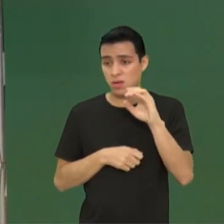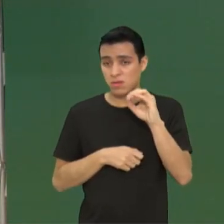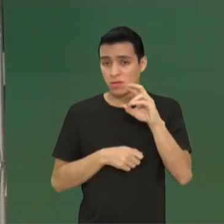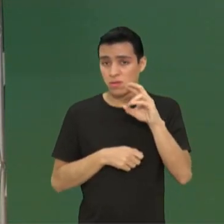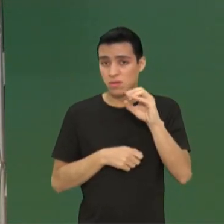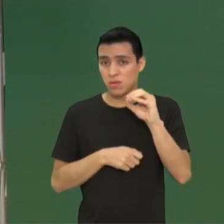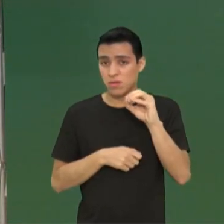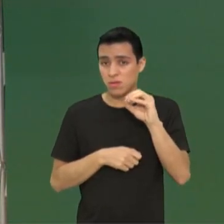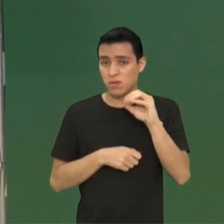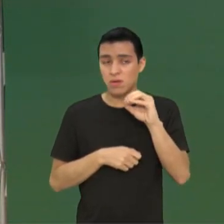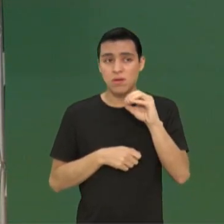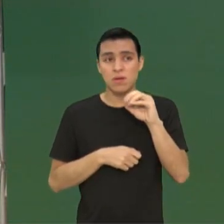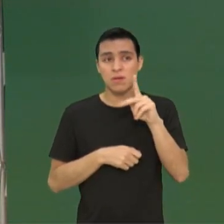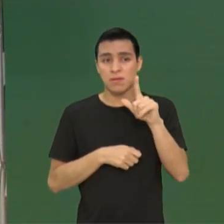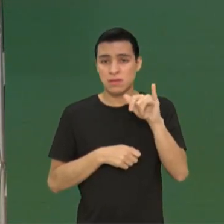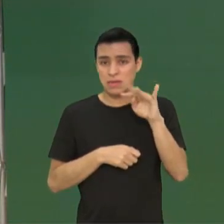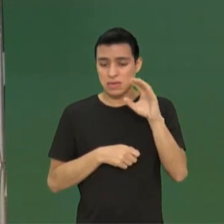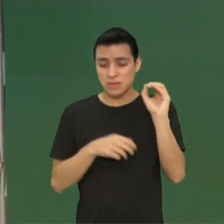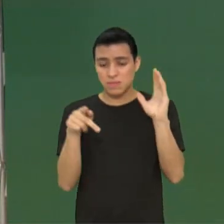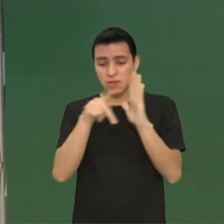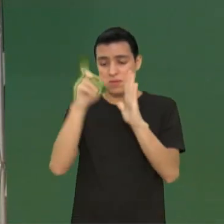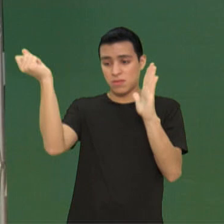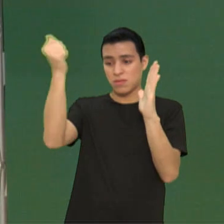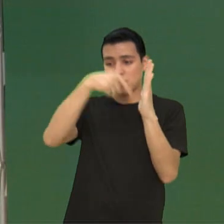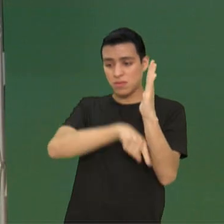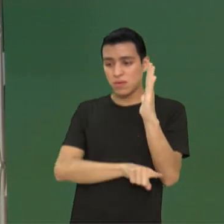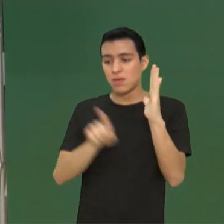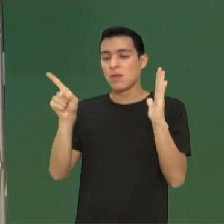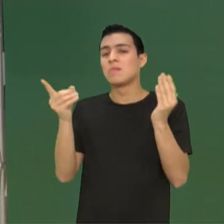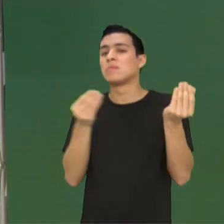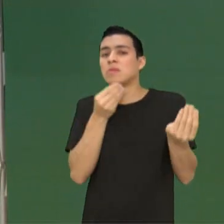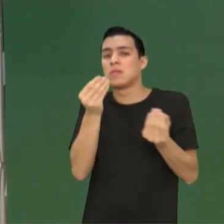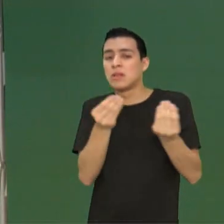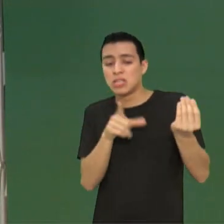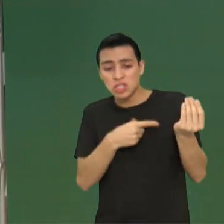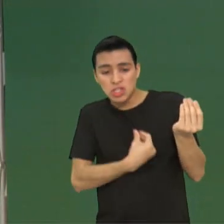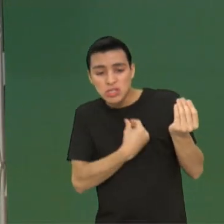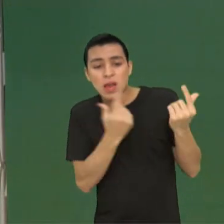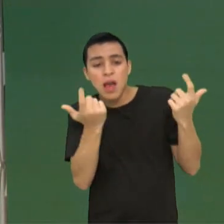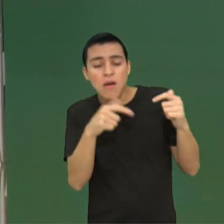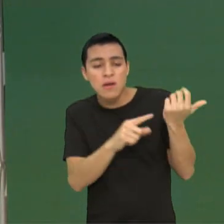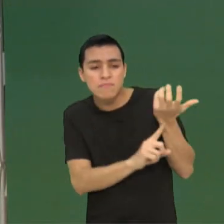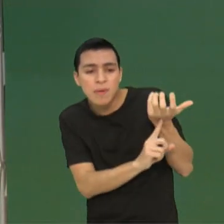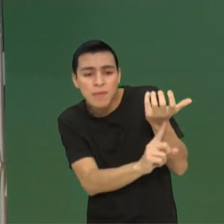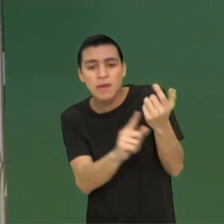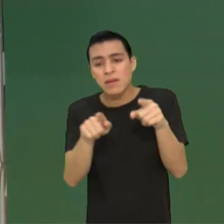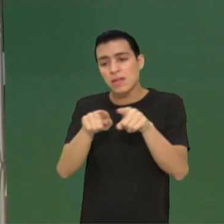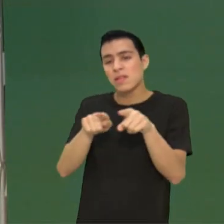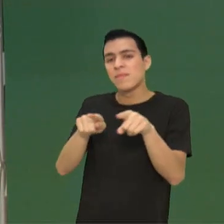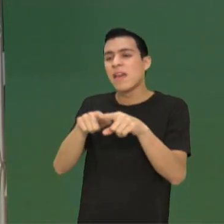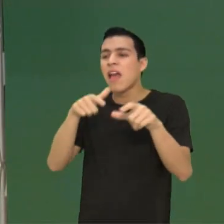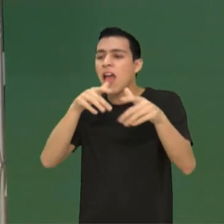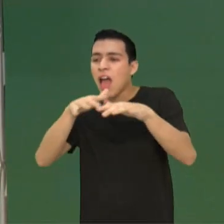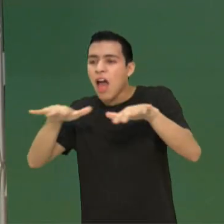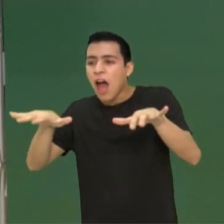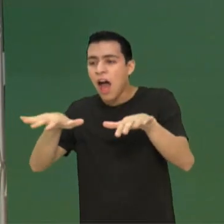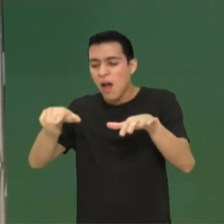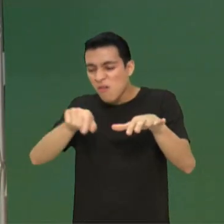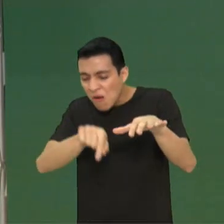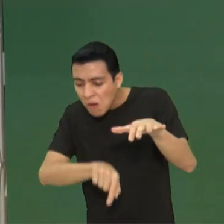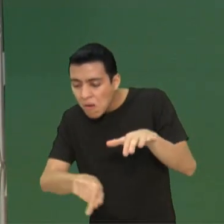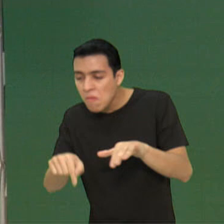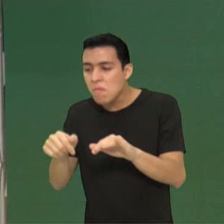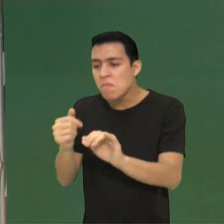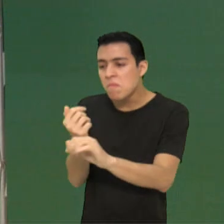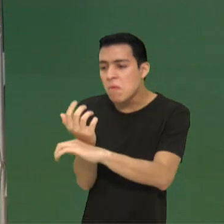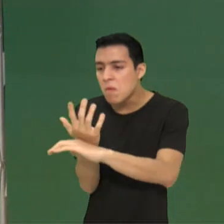cloroplasto, para fotossíntese, existente lá nas plantas e nas algas protistas. Mas só